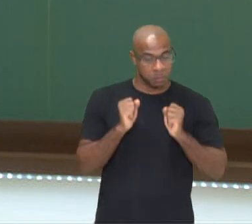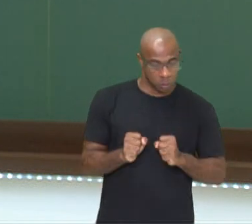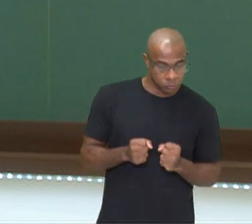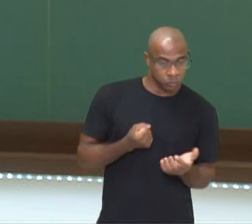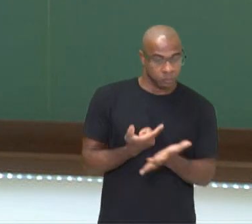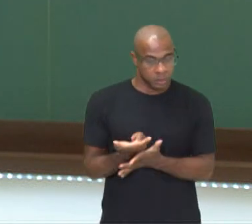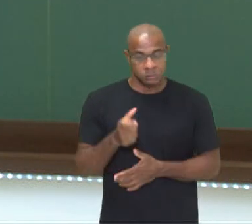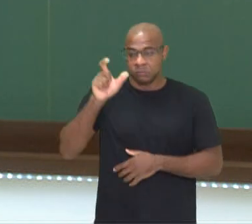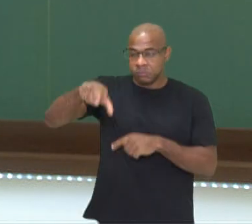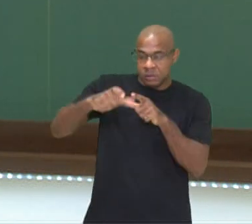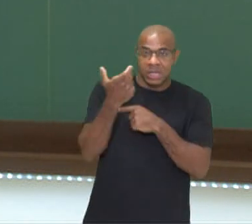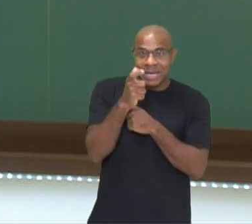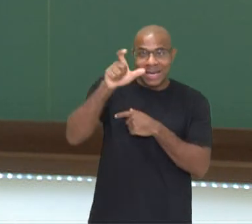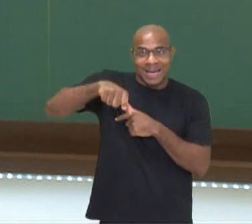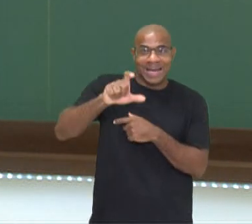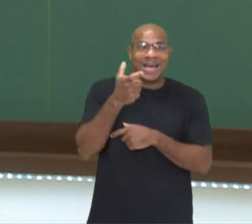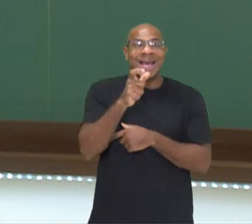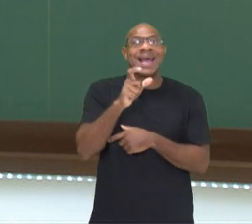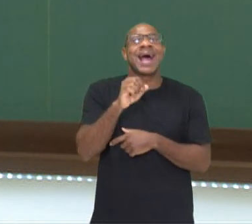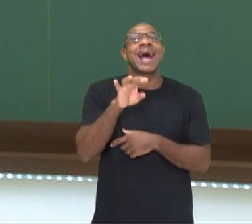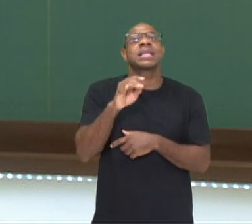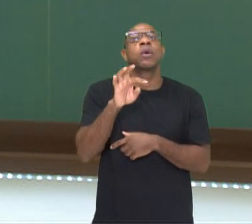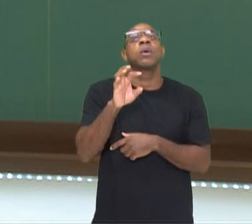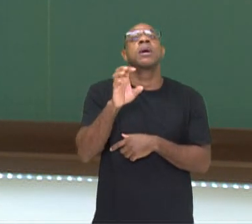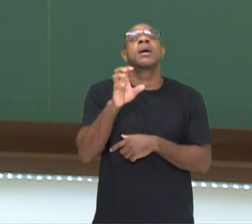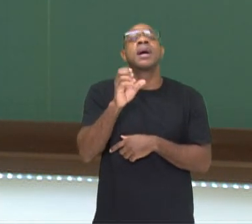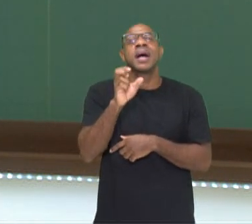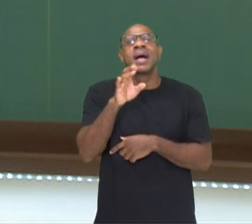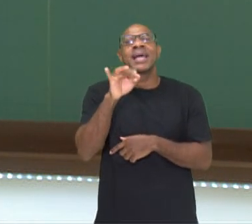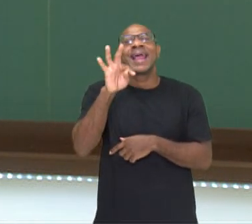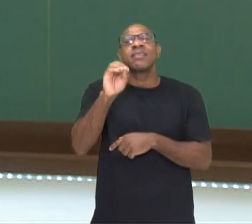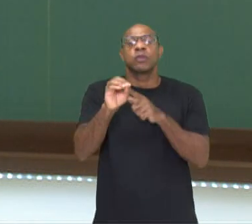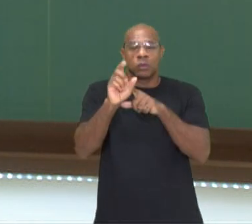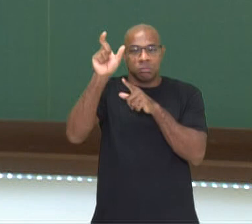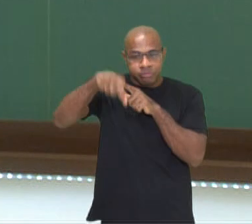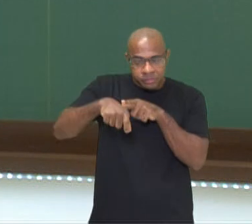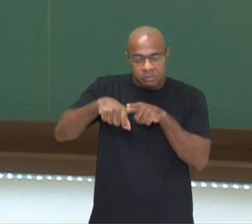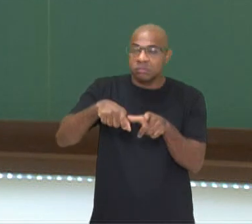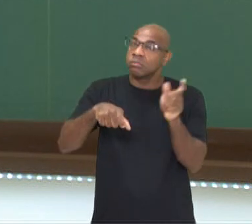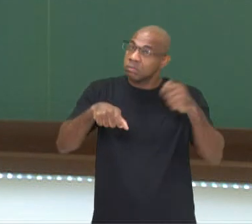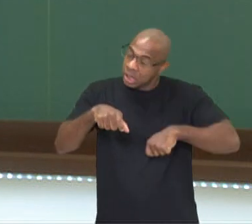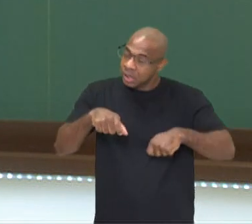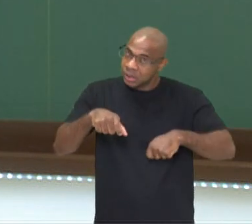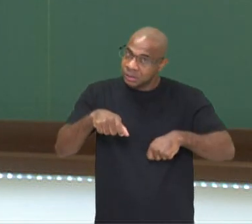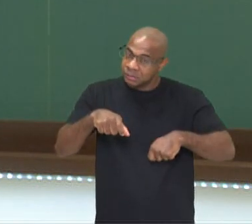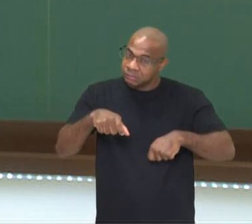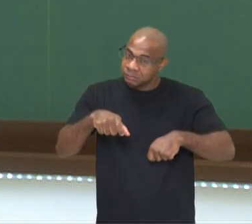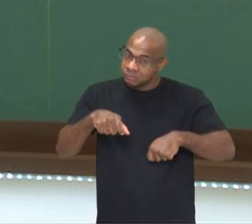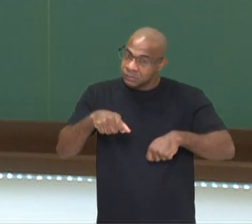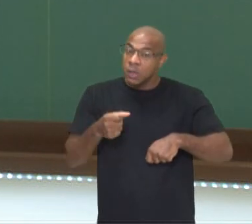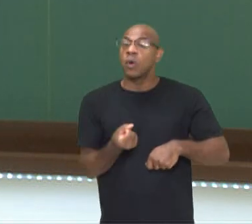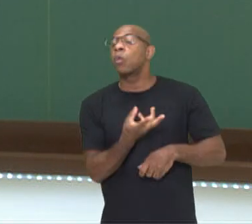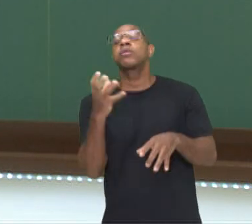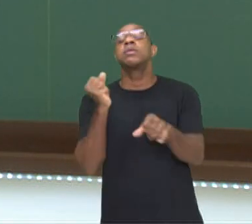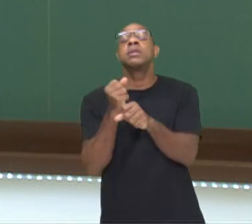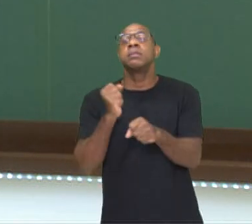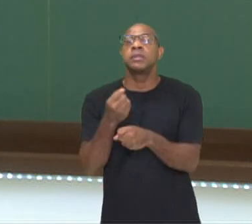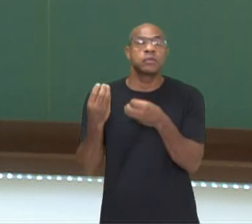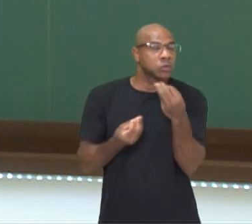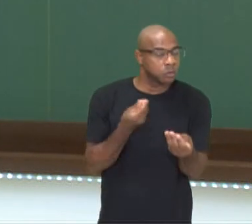passar o cartão de crédito e comprar alguma coisa, você tem que saber se aquilo está dentro das suas possibilidades ou não,